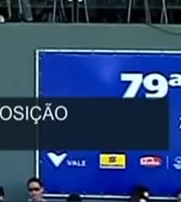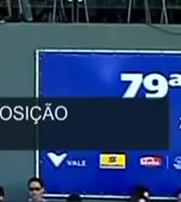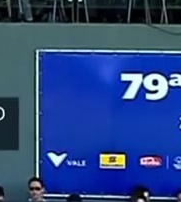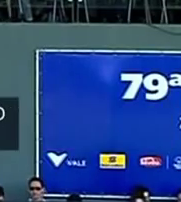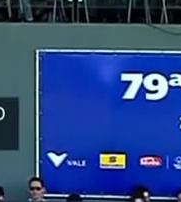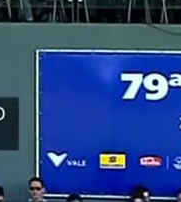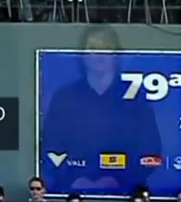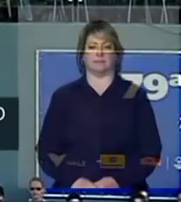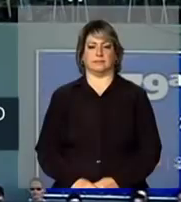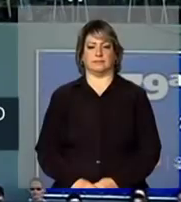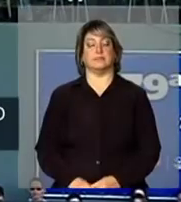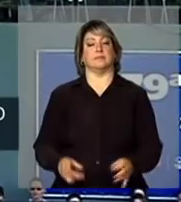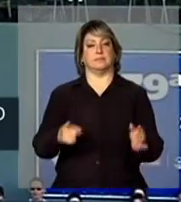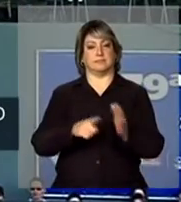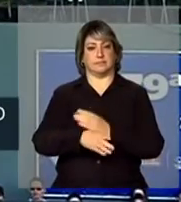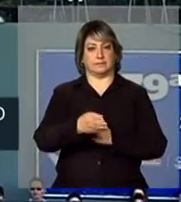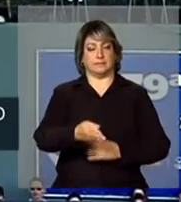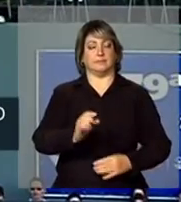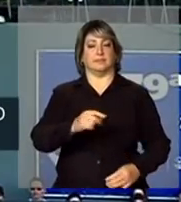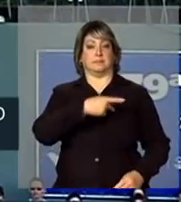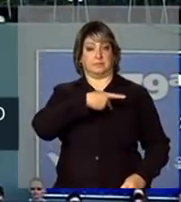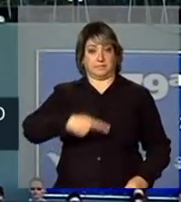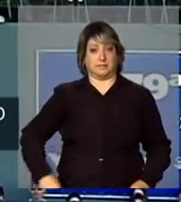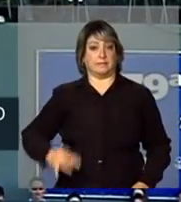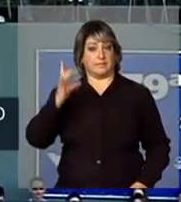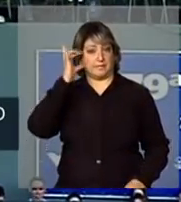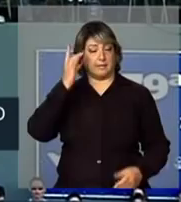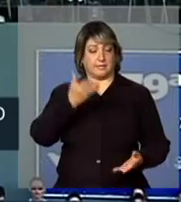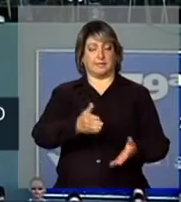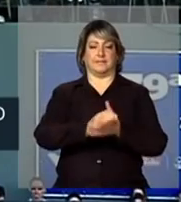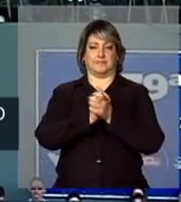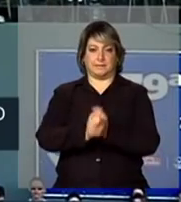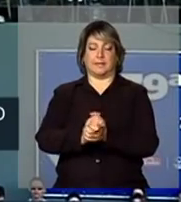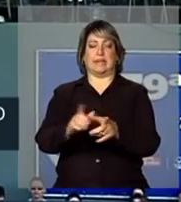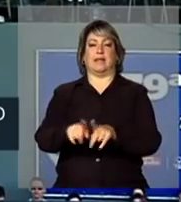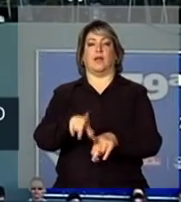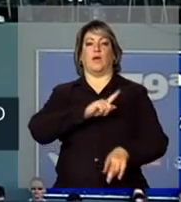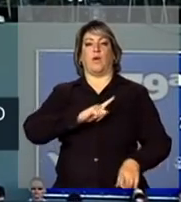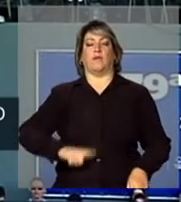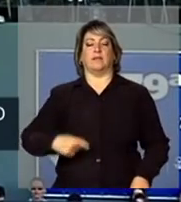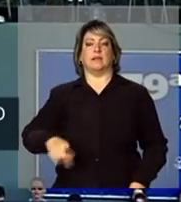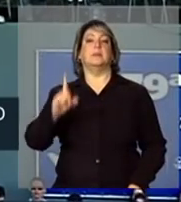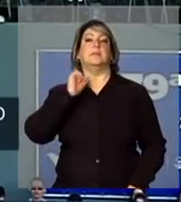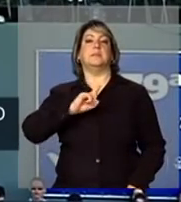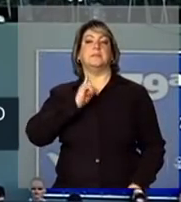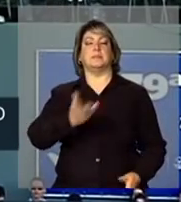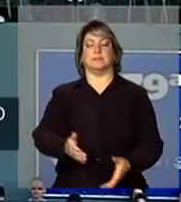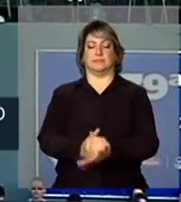Presidenta Dilma Rousseff, senhor governador de Minas Gerais,